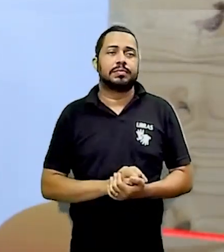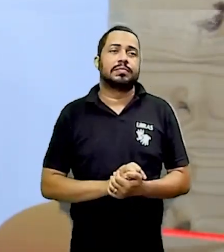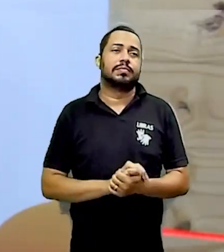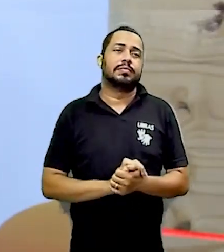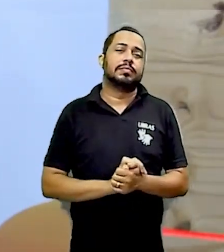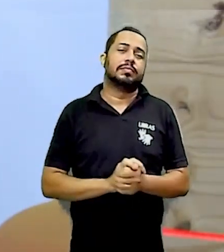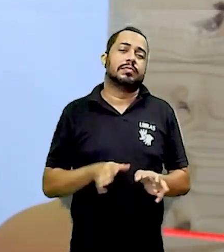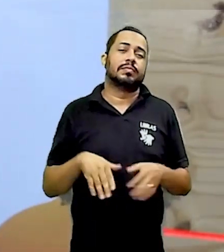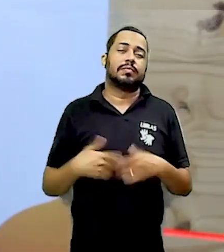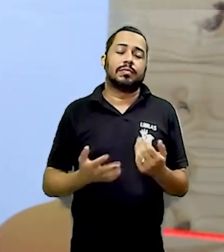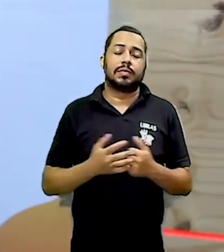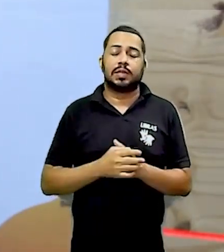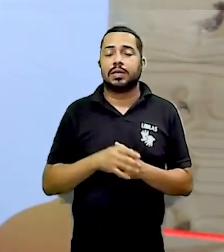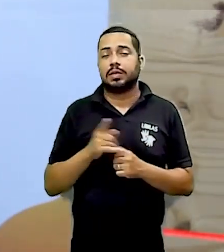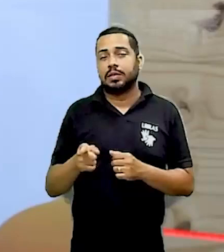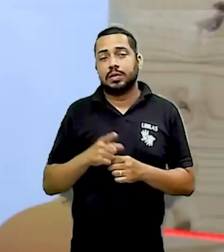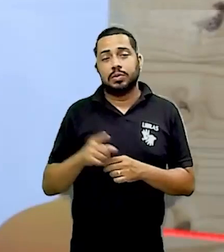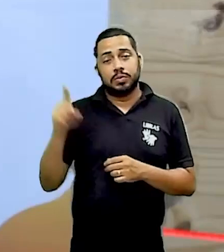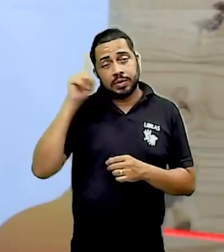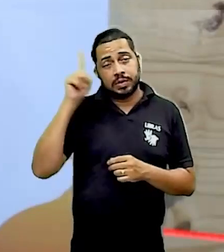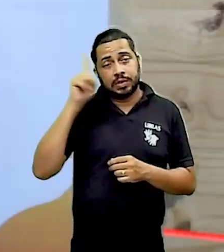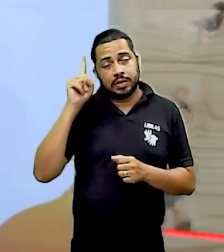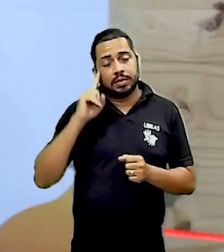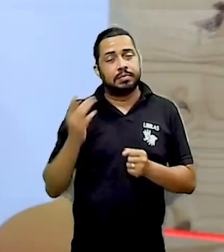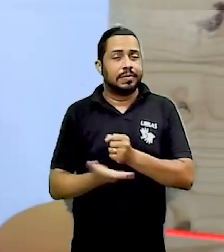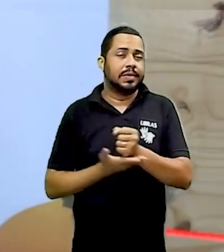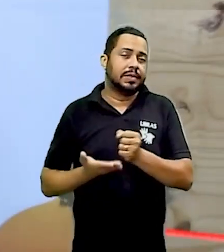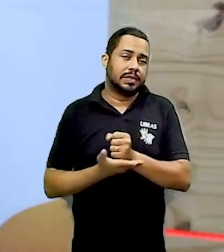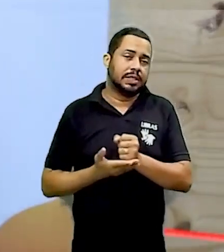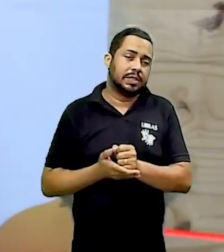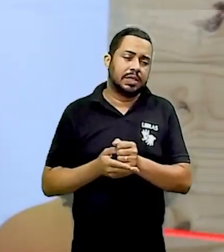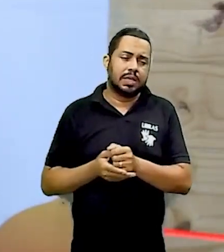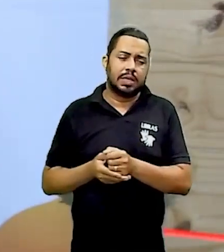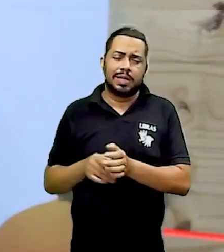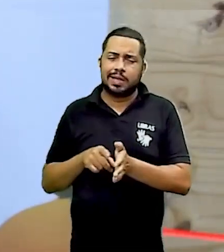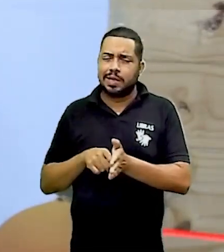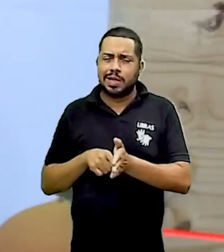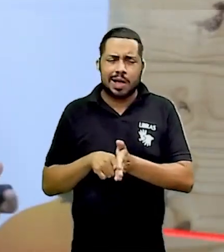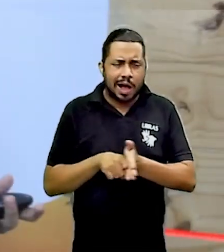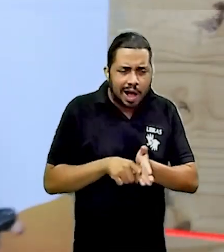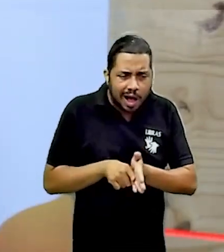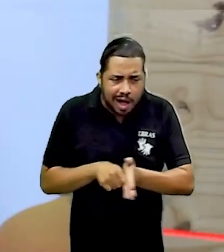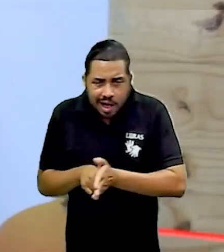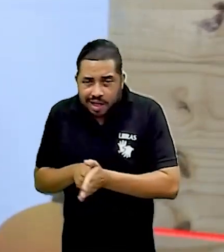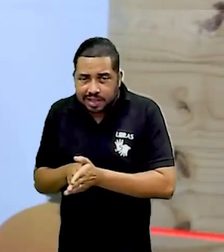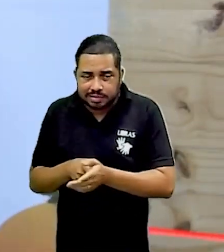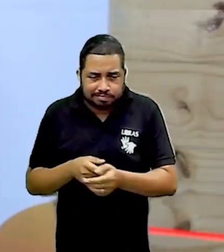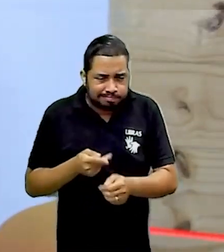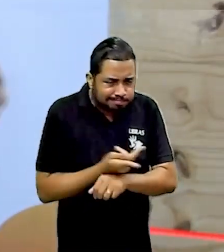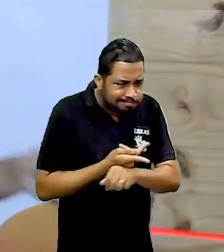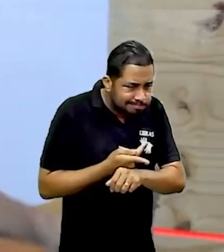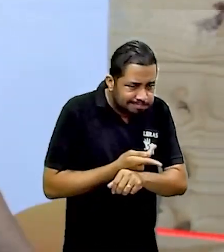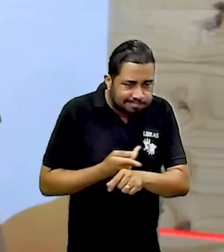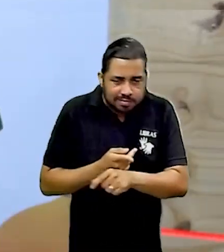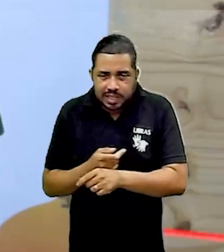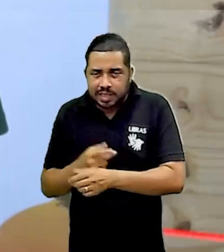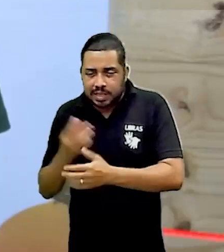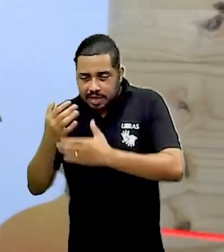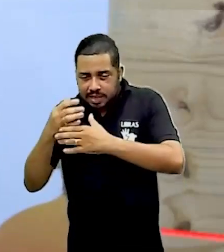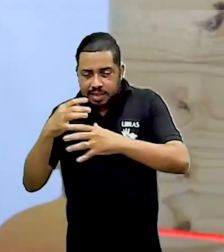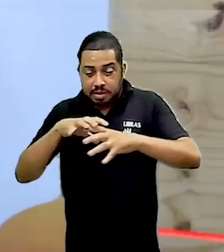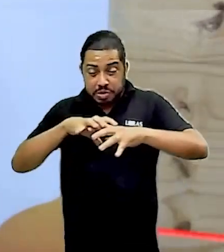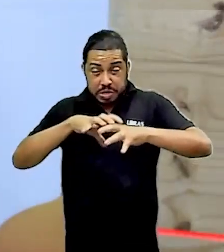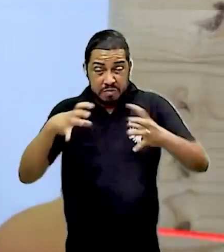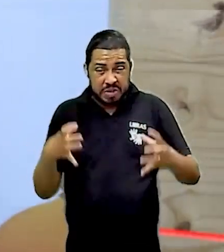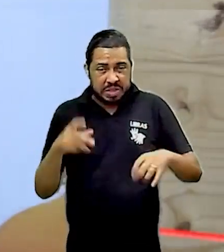época. Esse cotidiano geralmente era baseado em caça mesmo, então tinha lá os desenhos deles saindo das